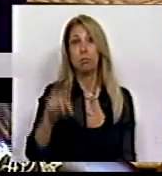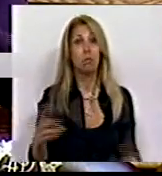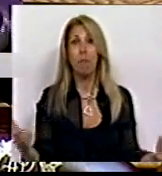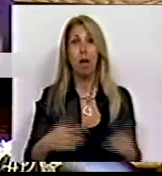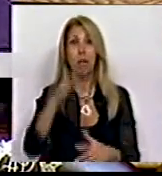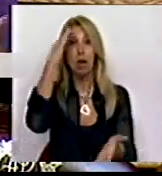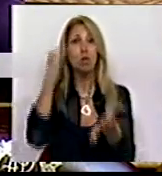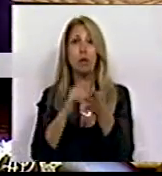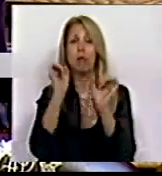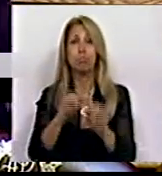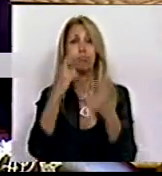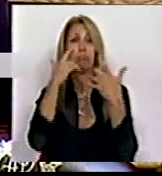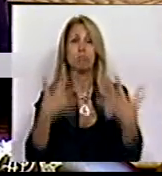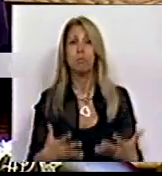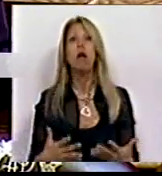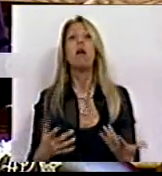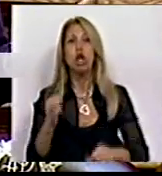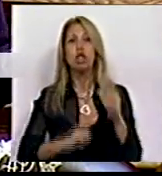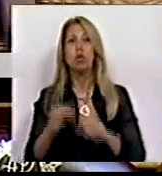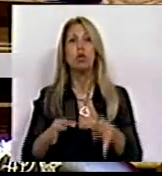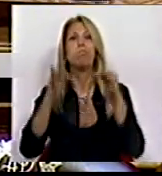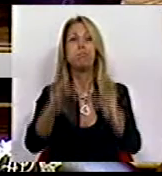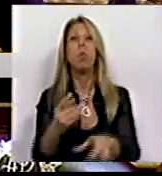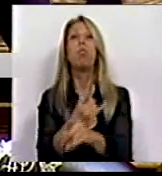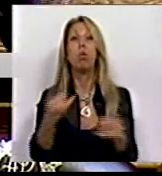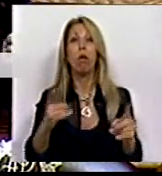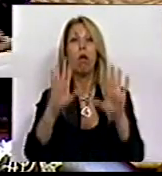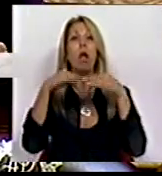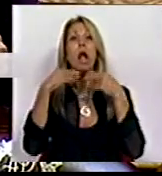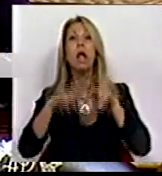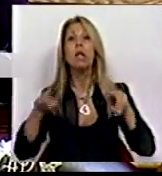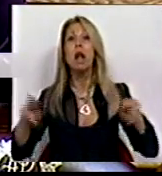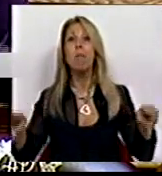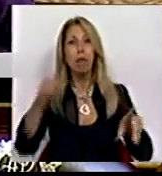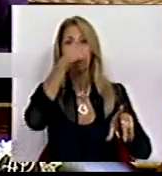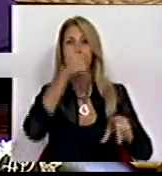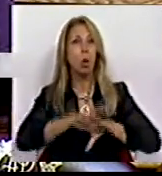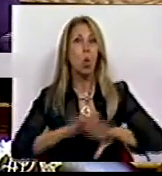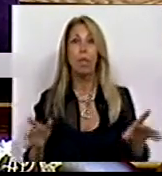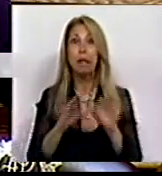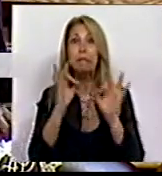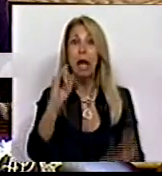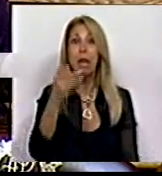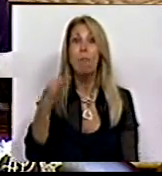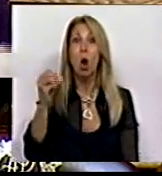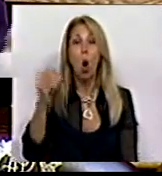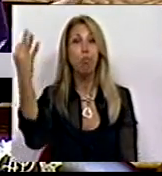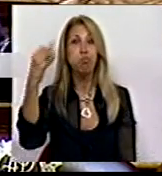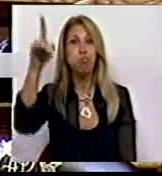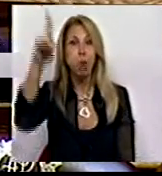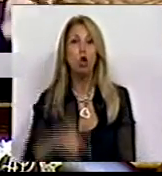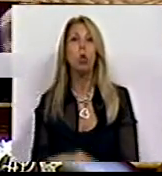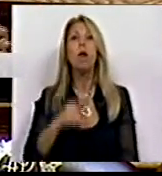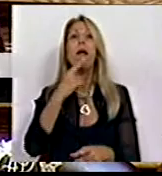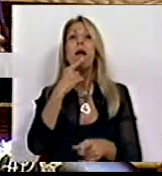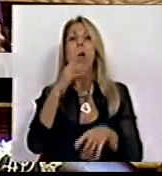vista: adiamento das cirurgias por falta de camas de internamento, como sucede no IPO do Porto, internamento de doentes nos corredores por falta